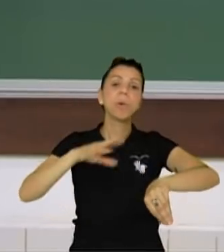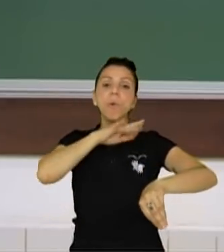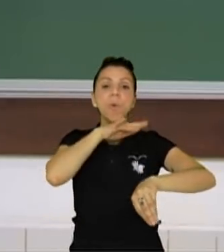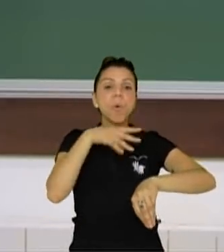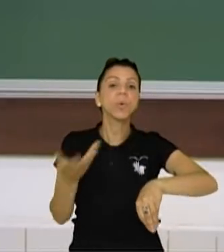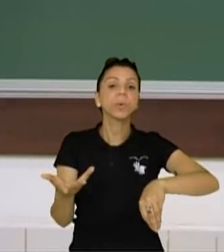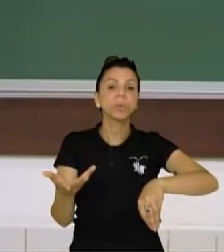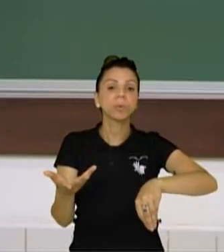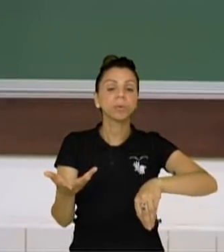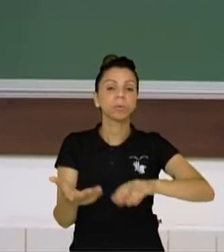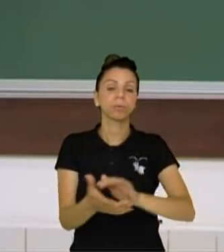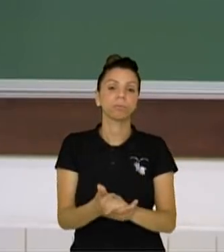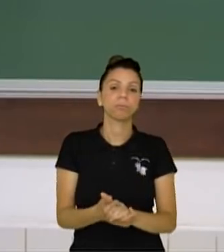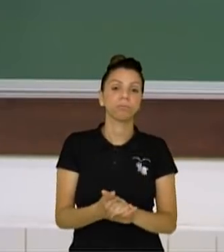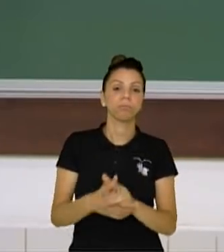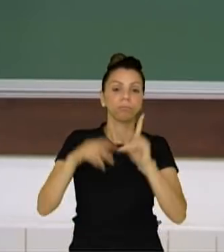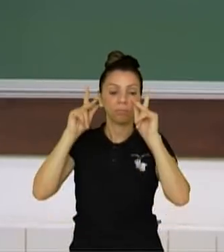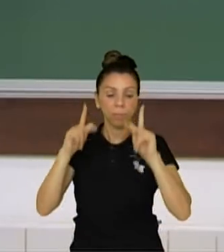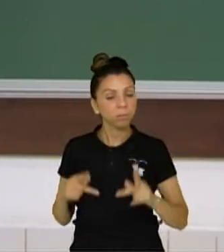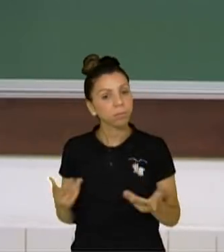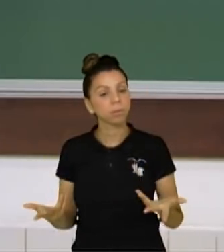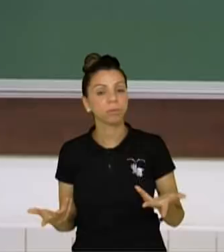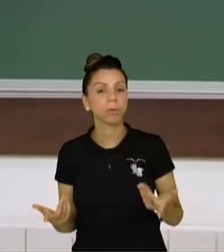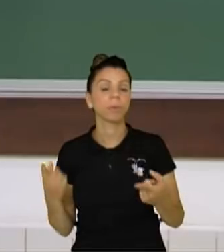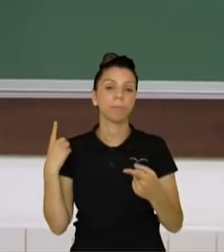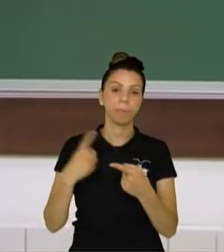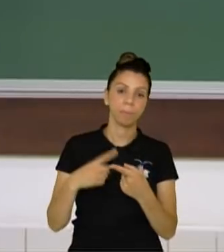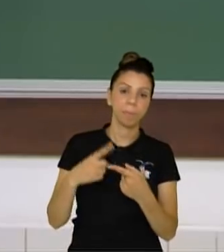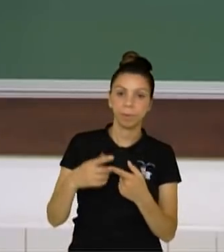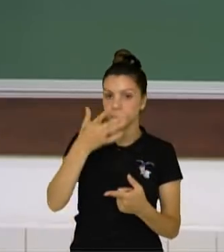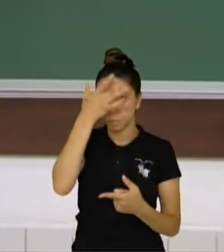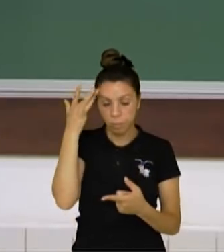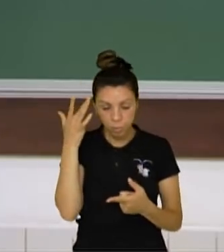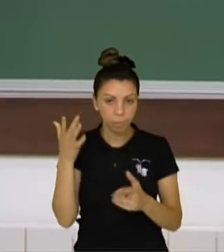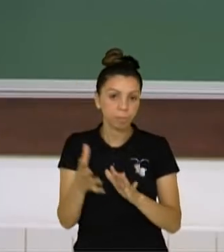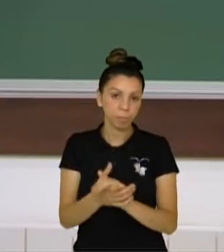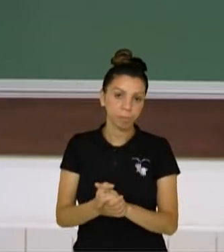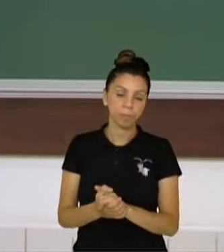prejudicial, ruim para os seres humanos, ou seja, para as pessoas.